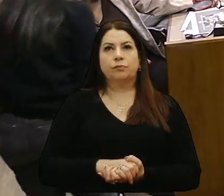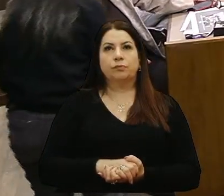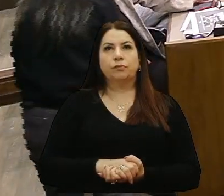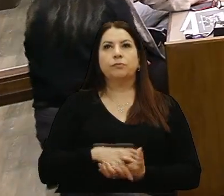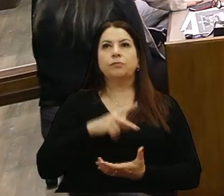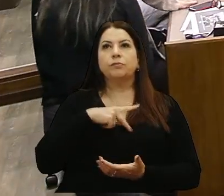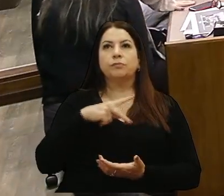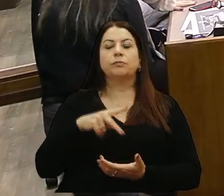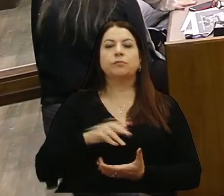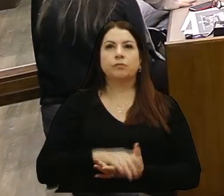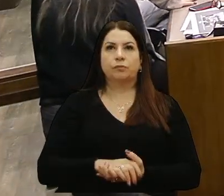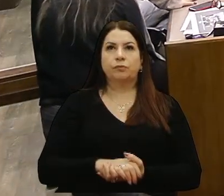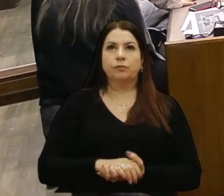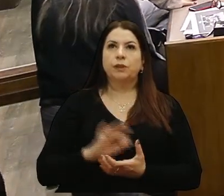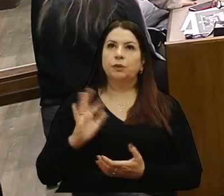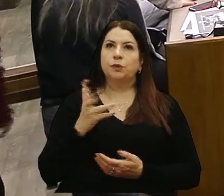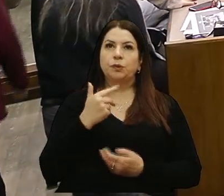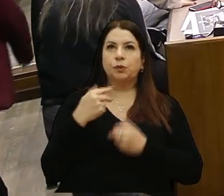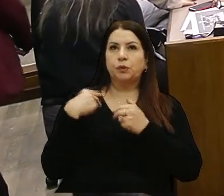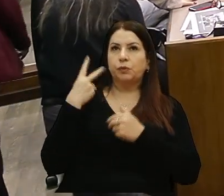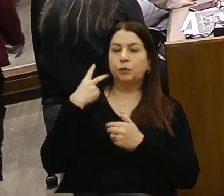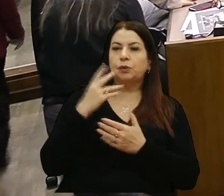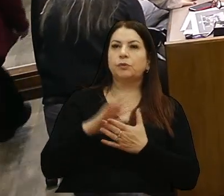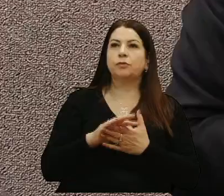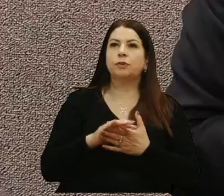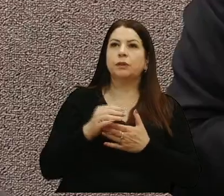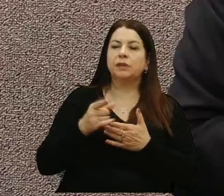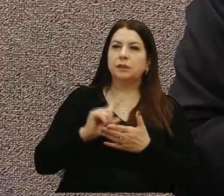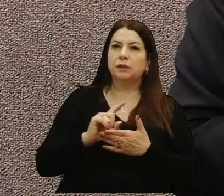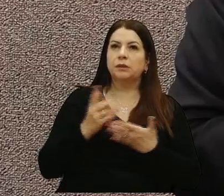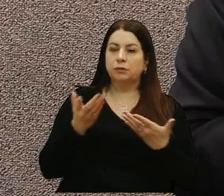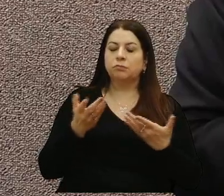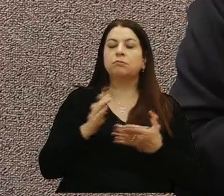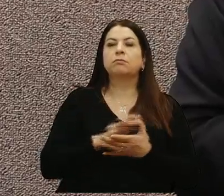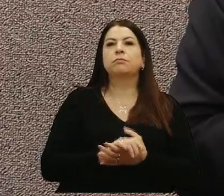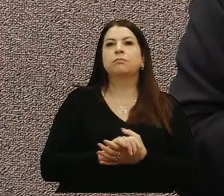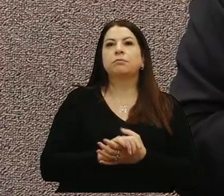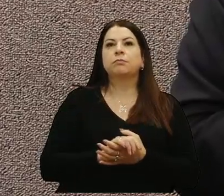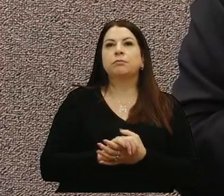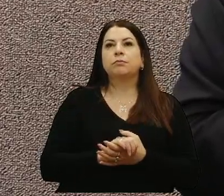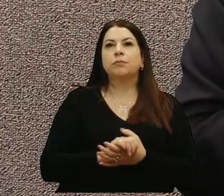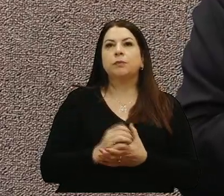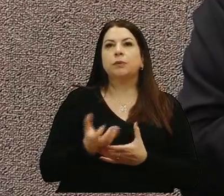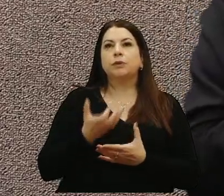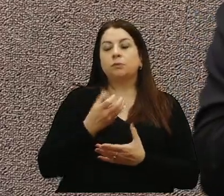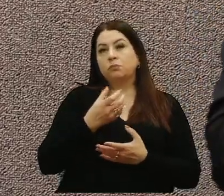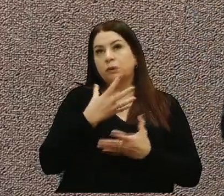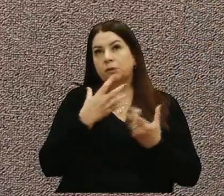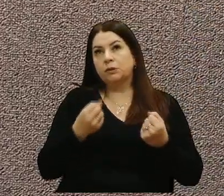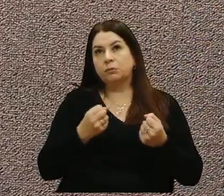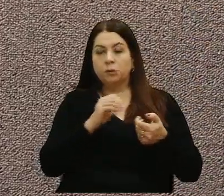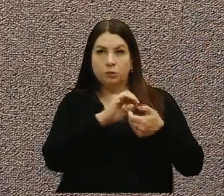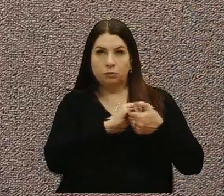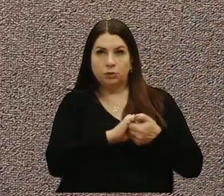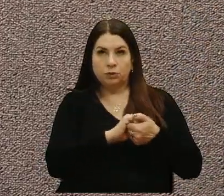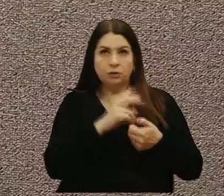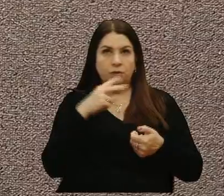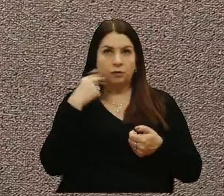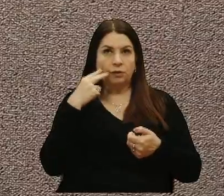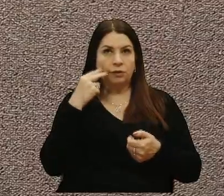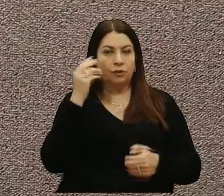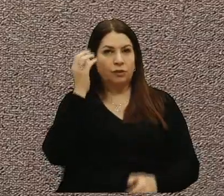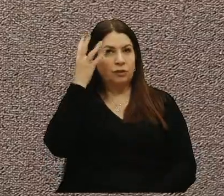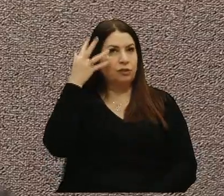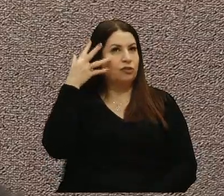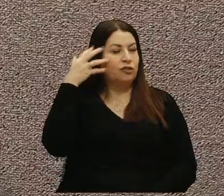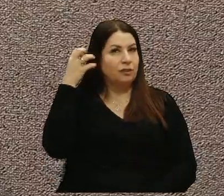Senhor presidente, nobres pares, antes de mais nada, eu quero, se o senhor me permite, fazer uma saudação ao vereador Jack,